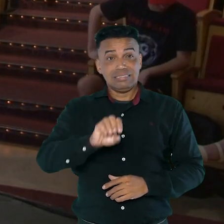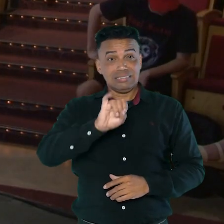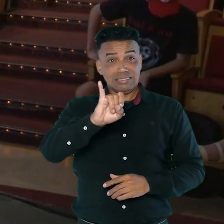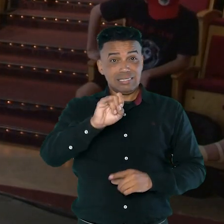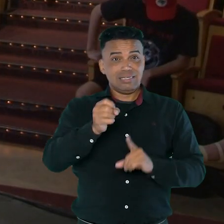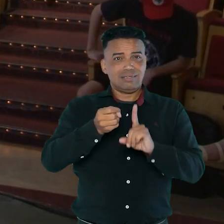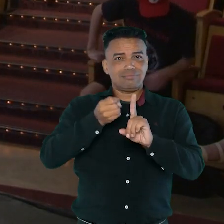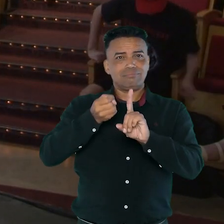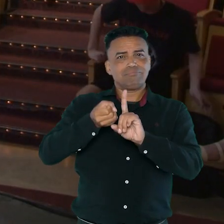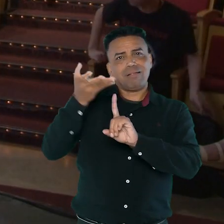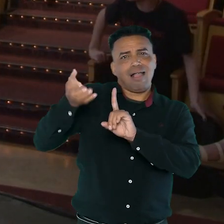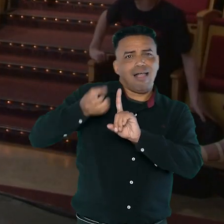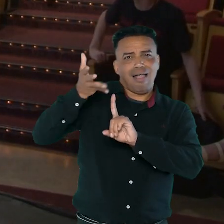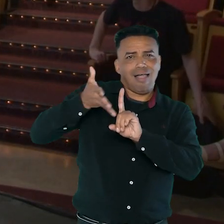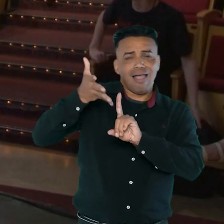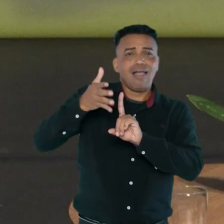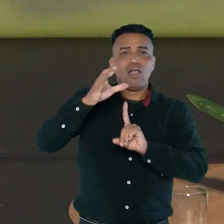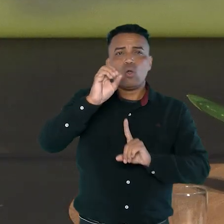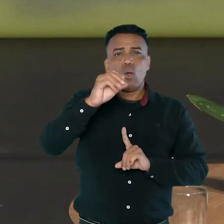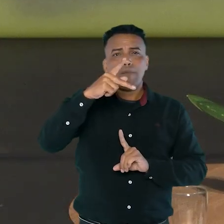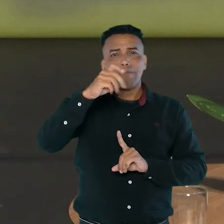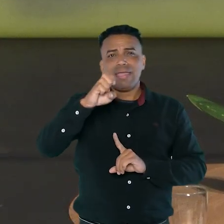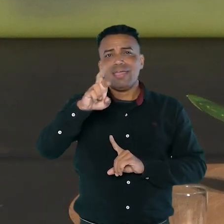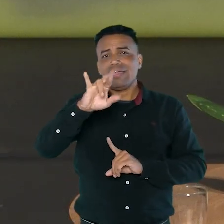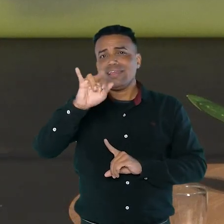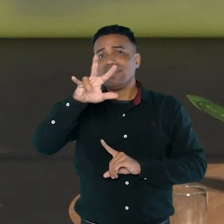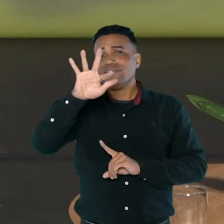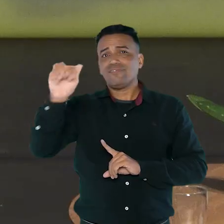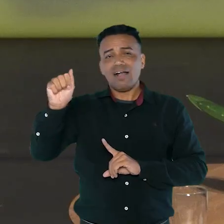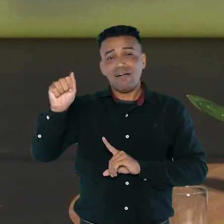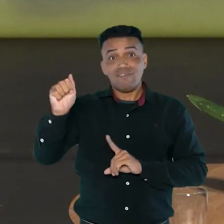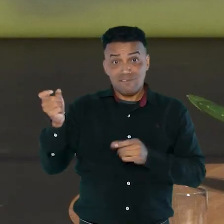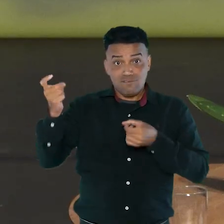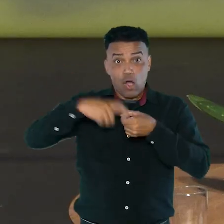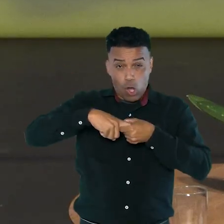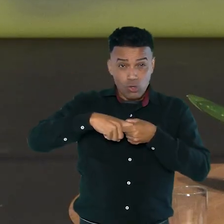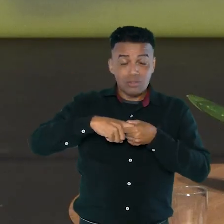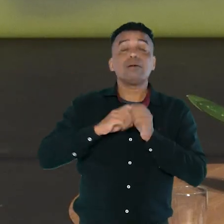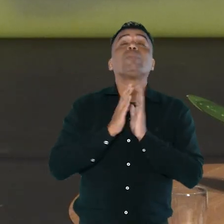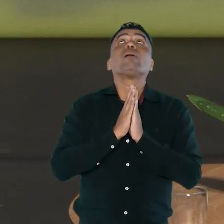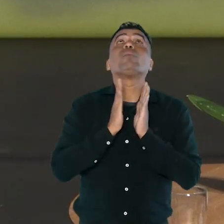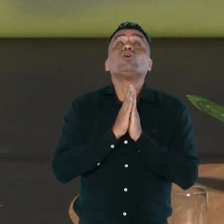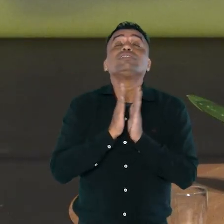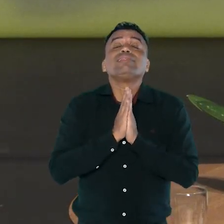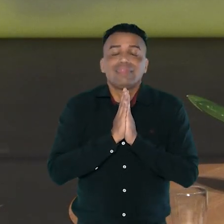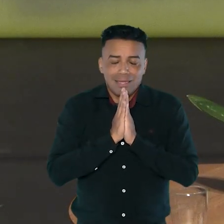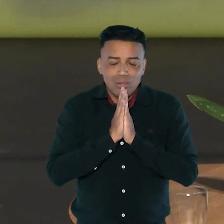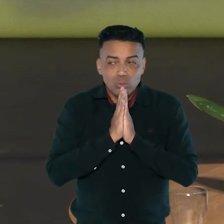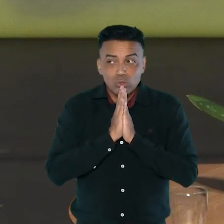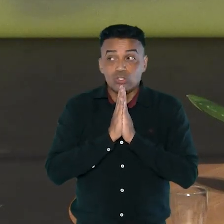Cooperifa vai voltar, pelo amor de Deus. Nossa, rolou uma pressão.